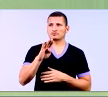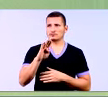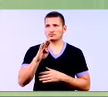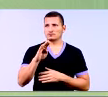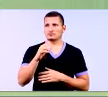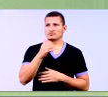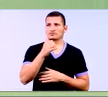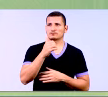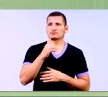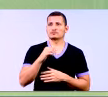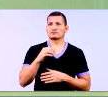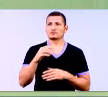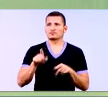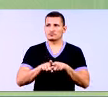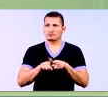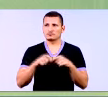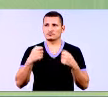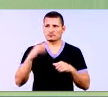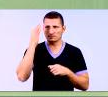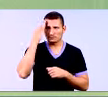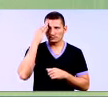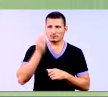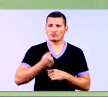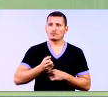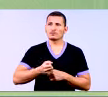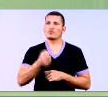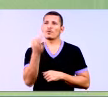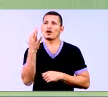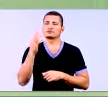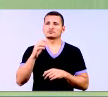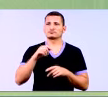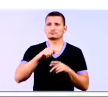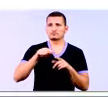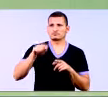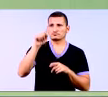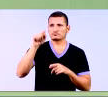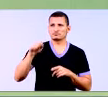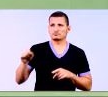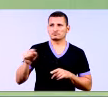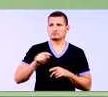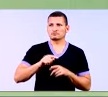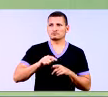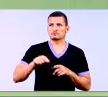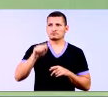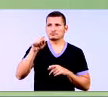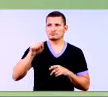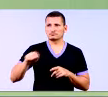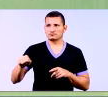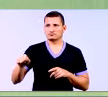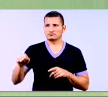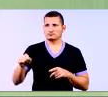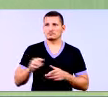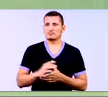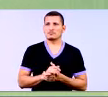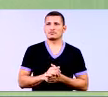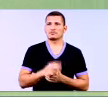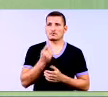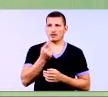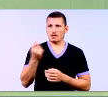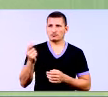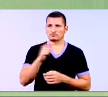processador, e também tenho que saber quantas transferências esse FSB faz para cada ciclo dele.